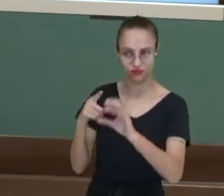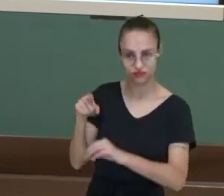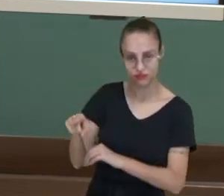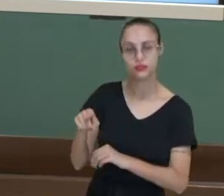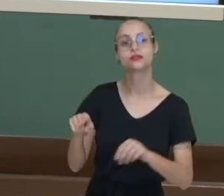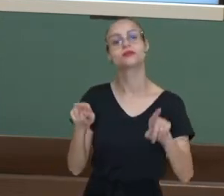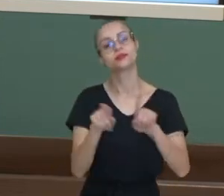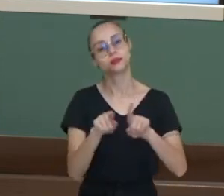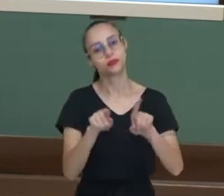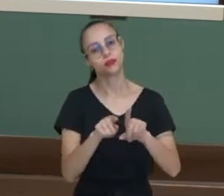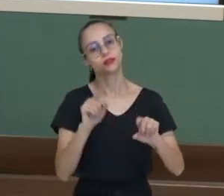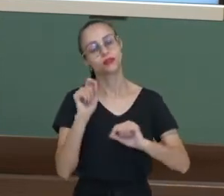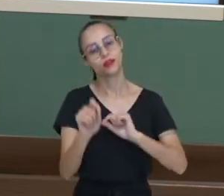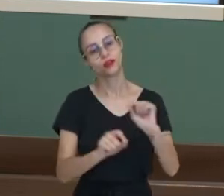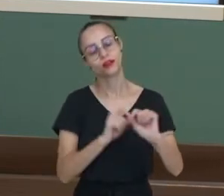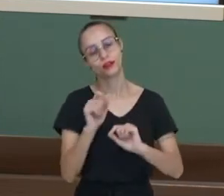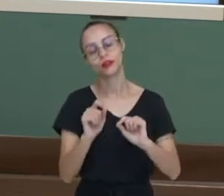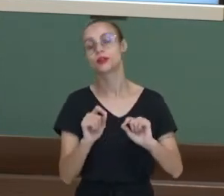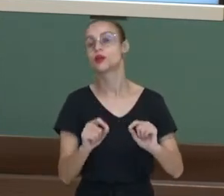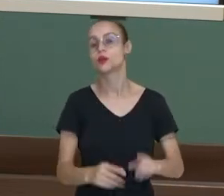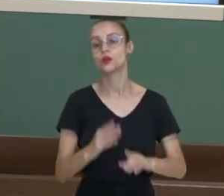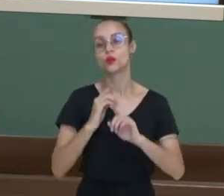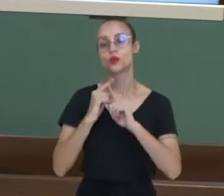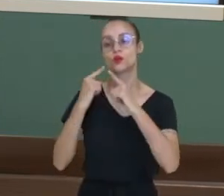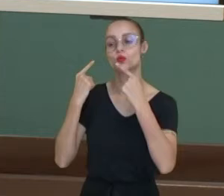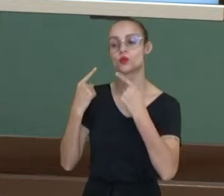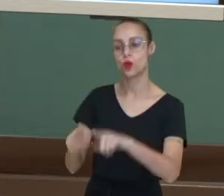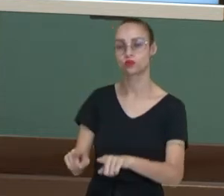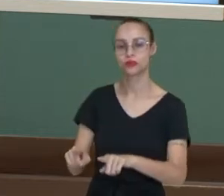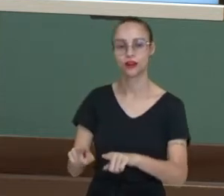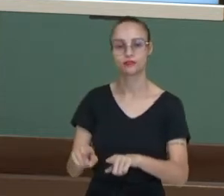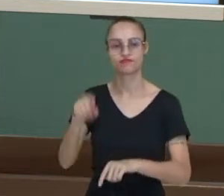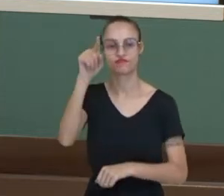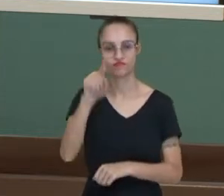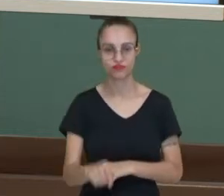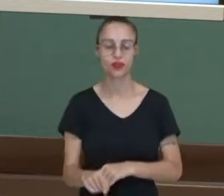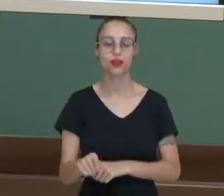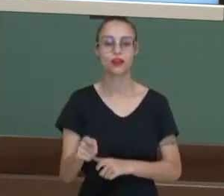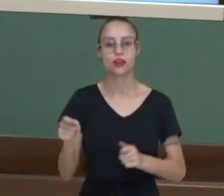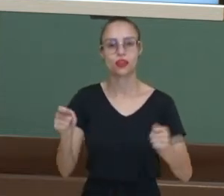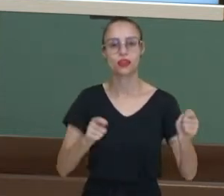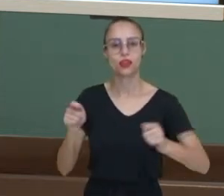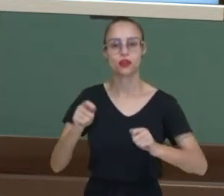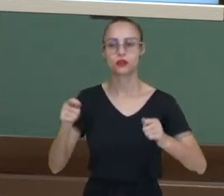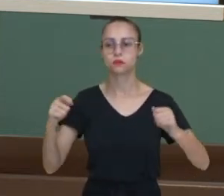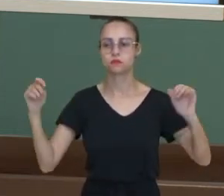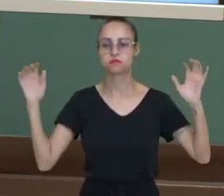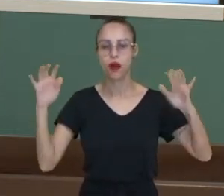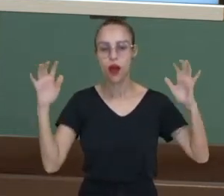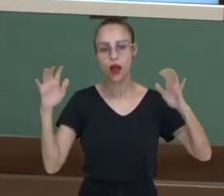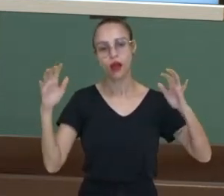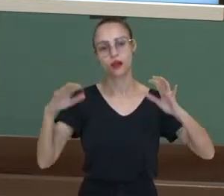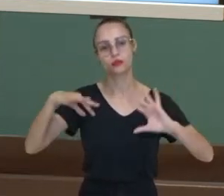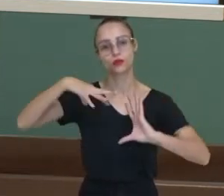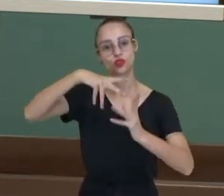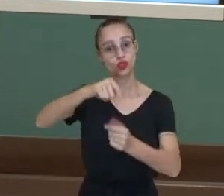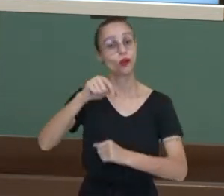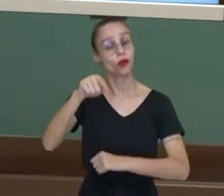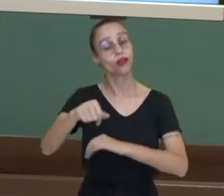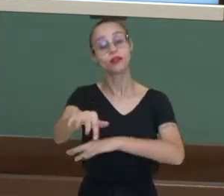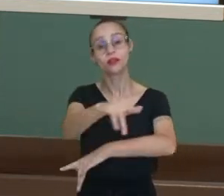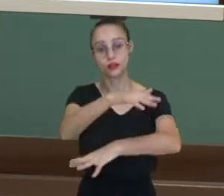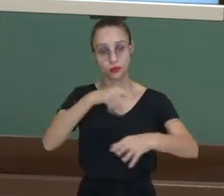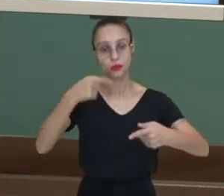aqueles, então, que eram contra o governo dele. Então, uma sociedade dividida, uma pressão mundial, Guerra Fria acontecendo. Esse era o